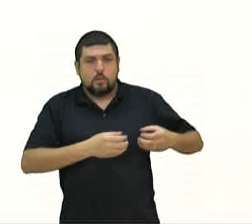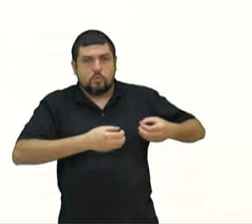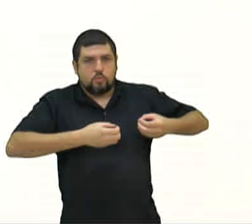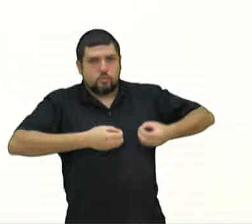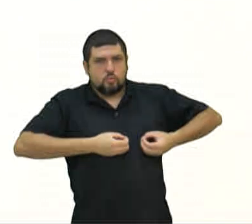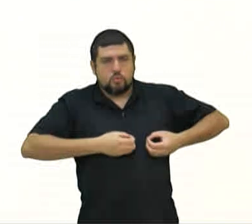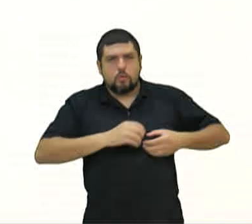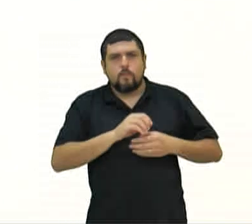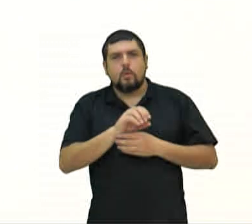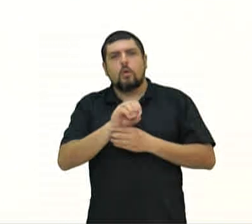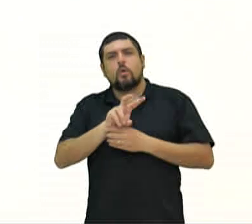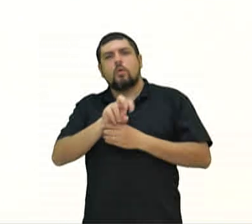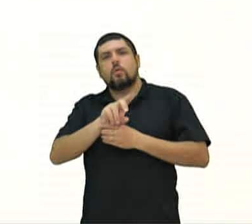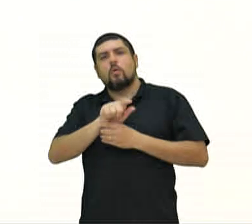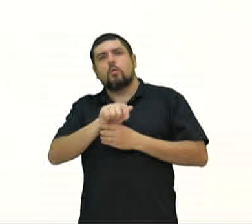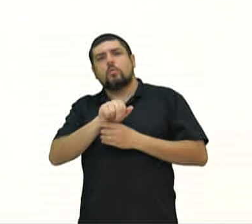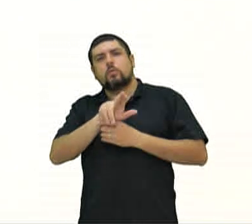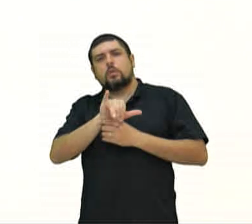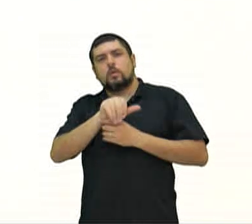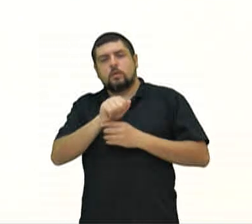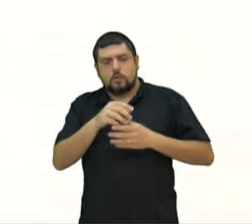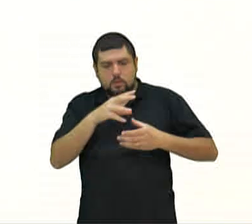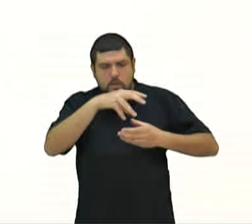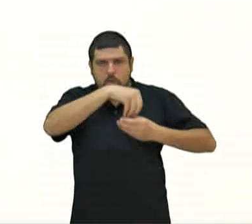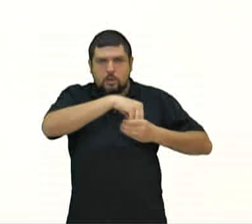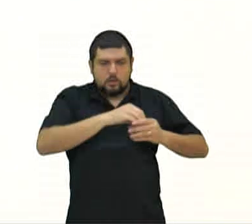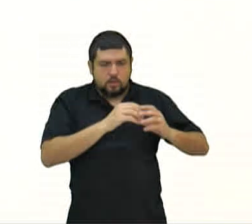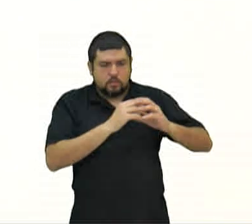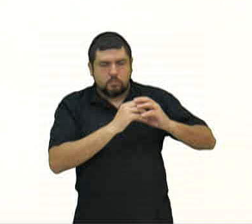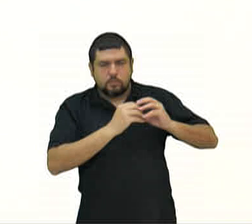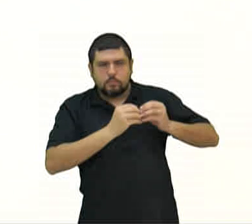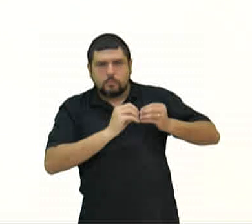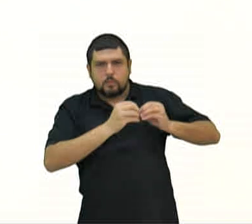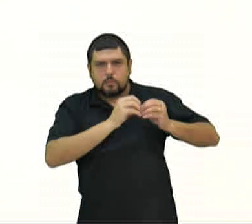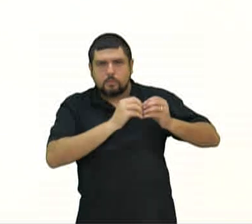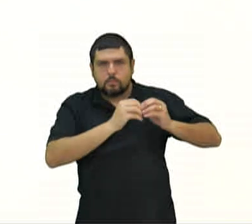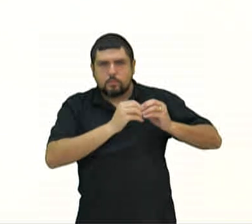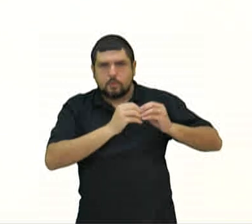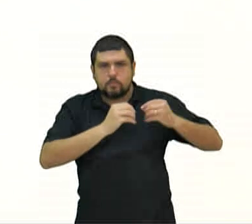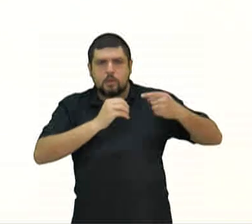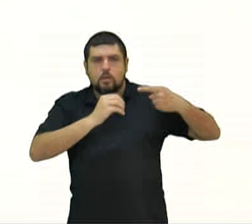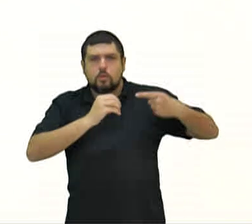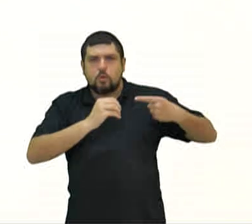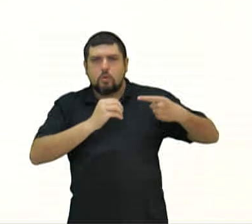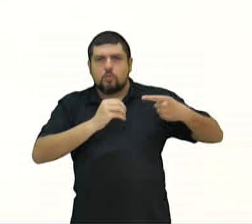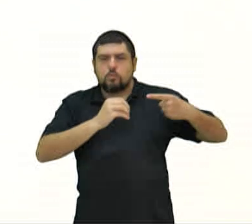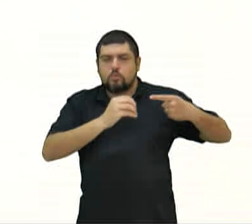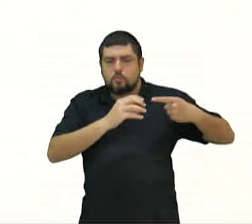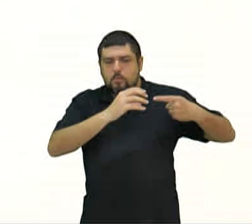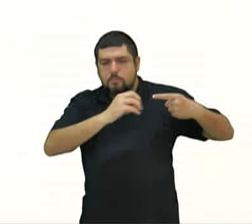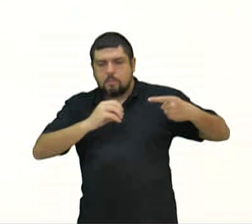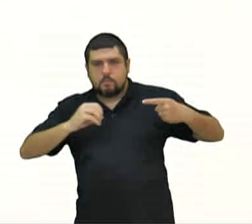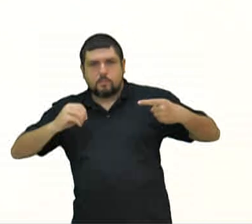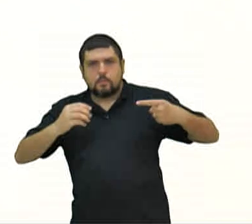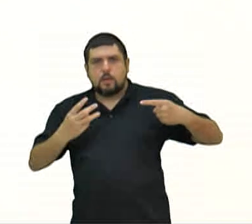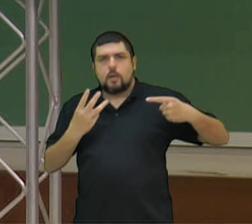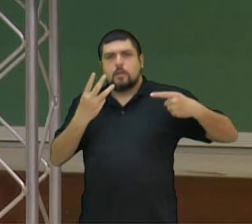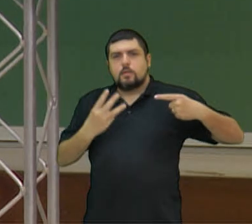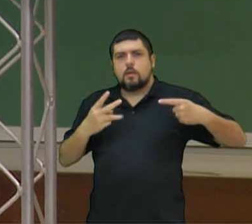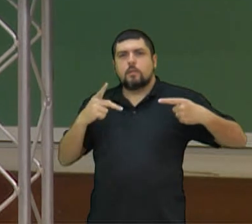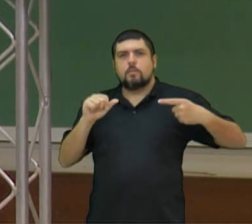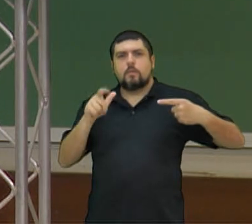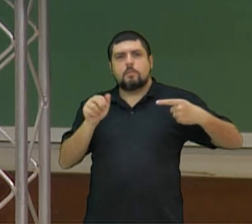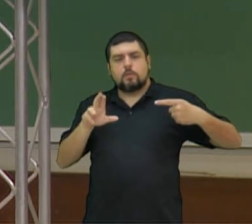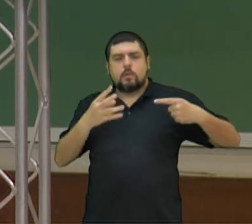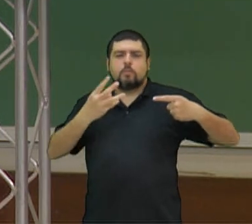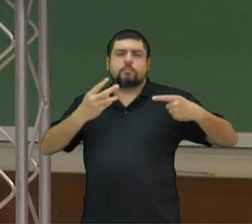ovogônias presentes no interior dos ovários originam no final do processo um ovócito secundário e 3 glóbulos polares, os quais se